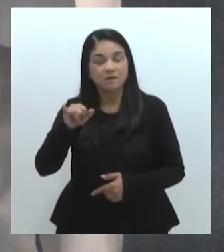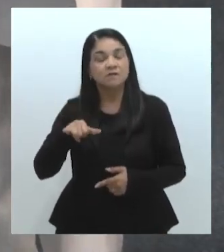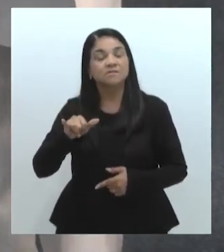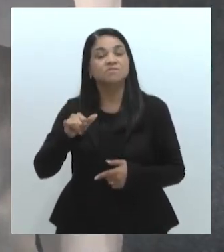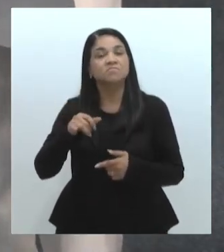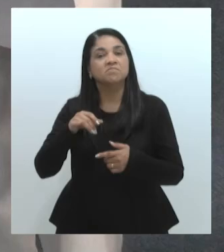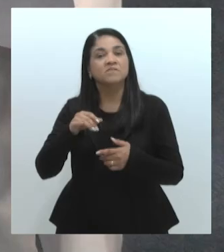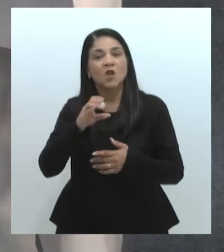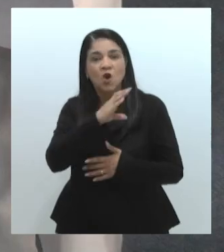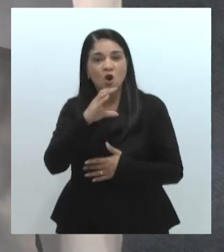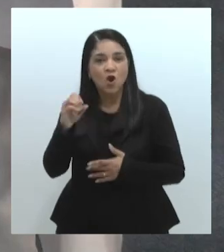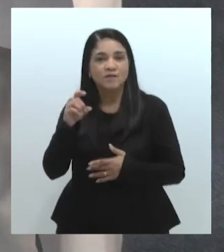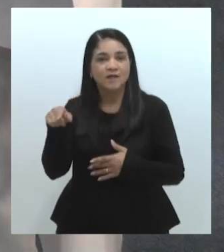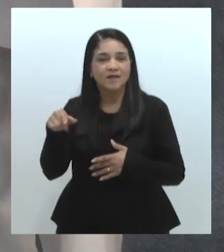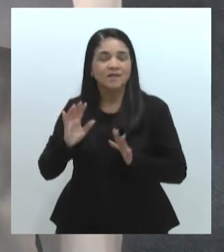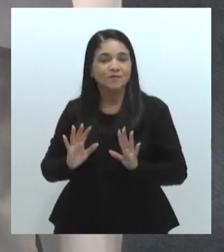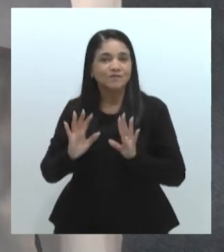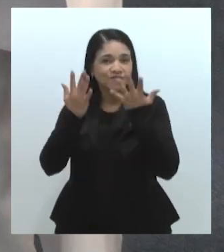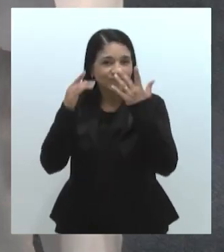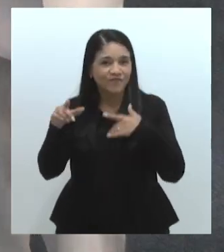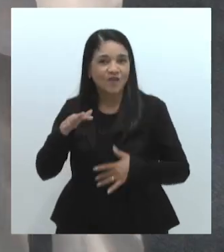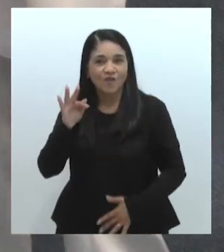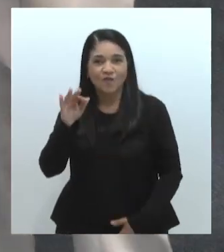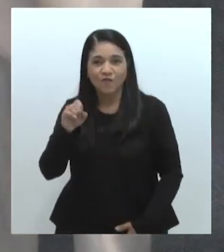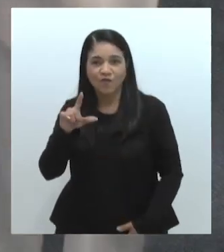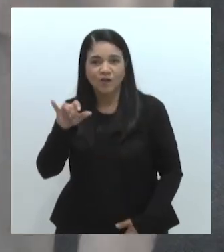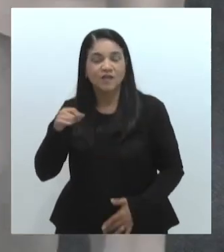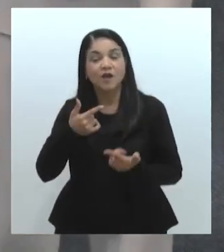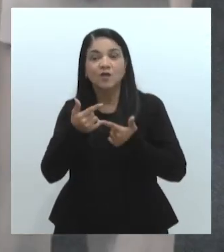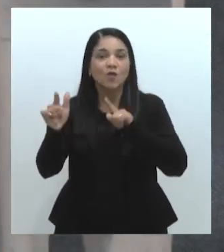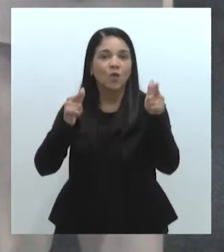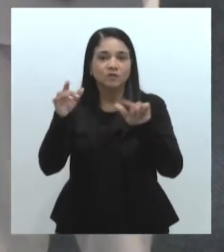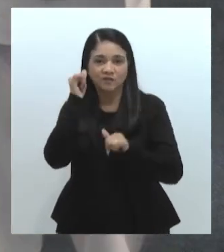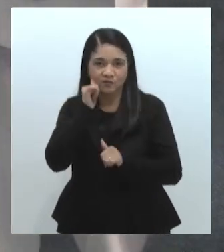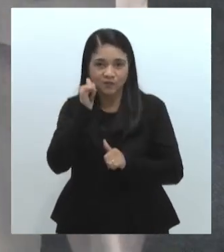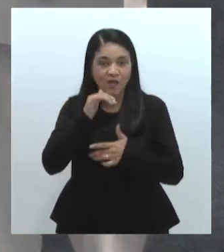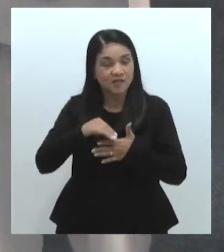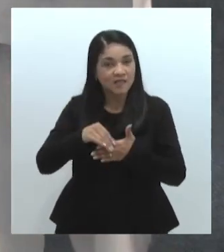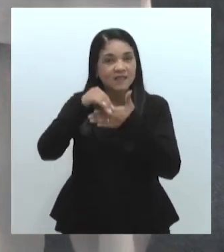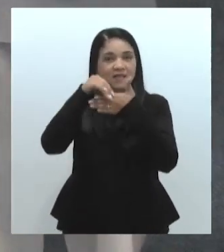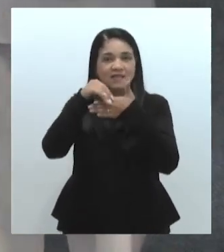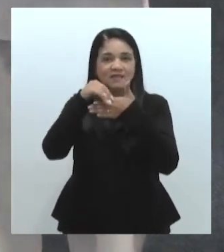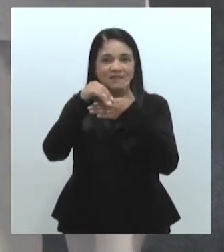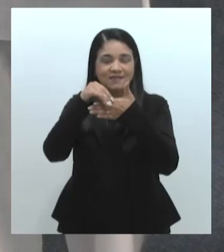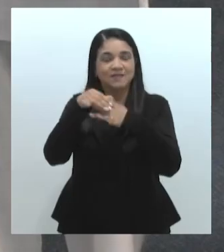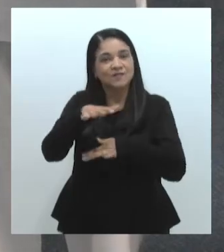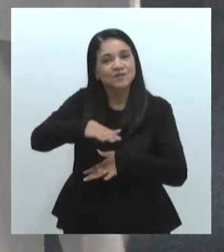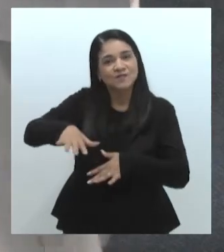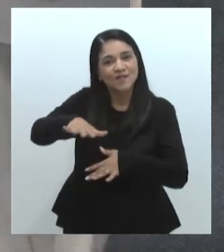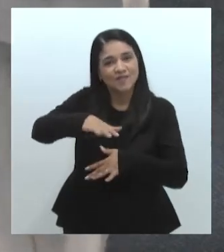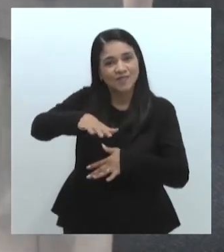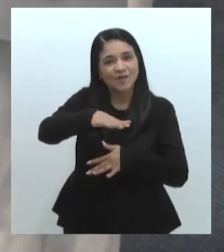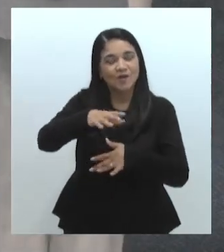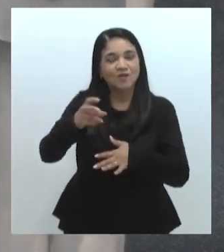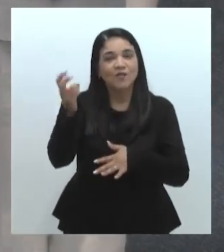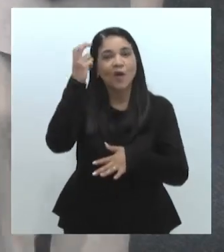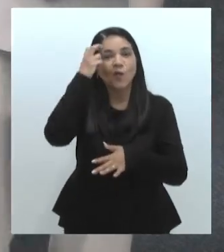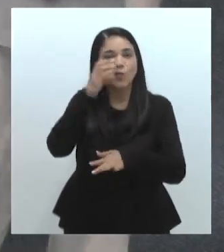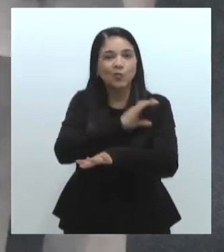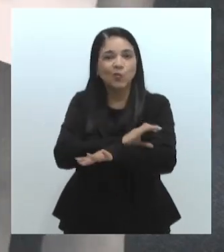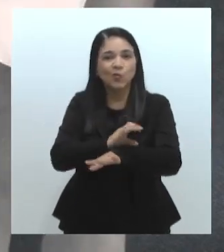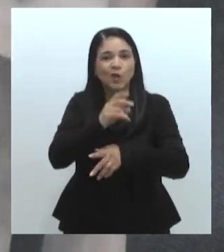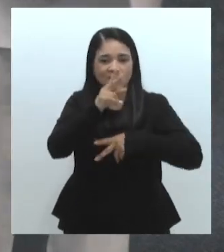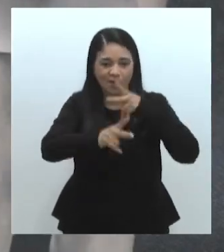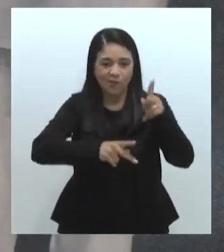seu projeto à Dona Sueli e muitas outras mulheres que são lideranças dos territórios a partir da cultura popular.